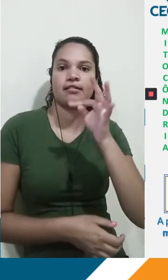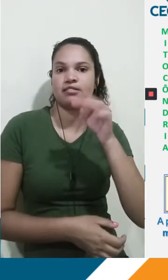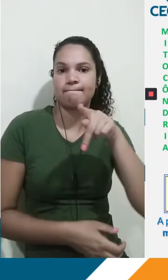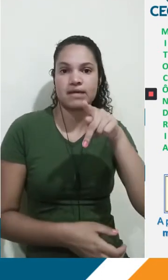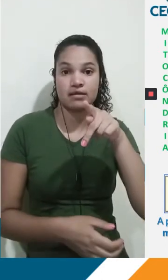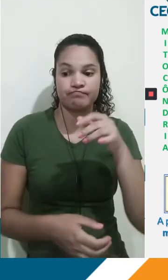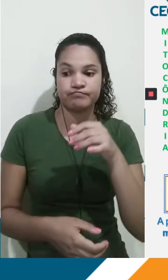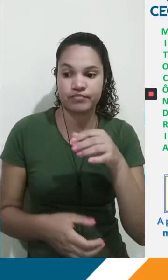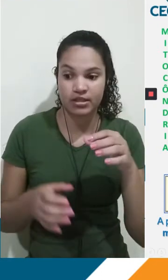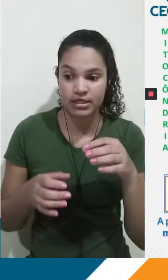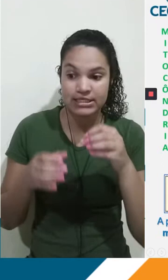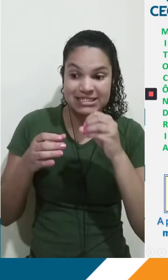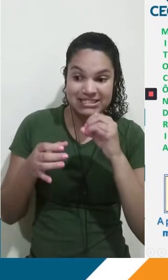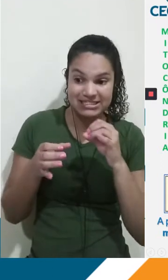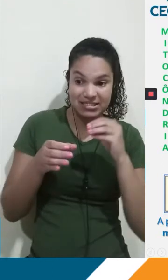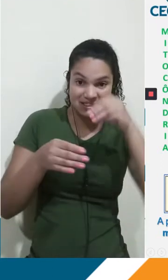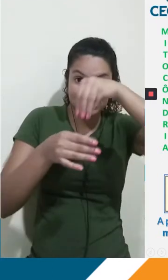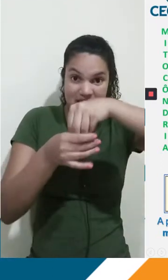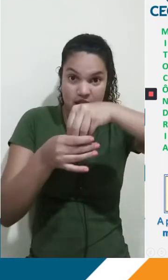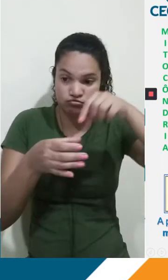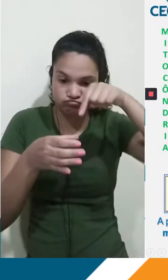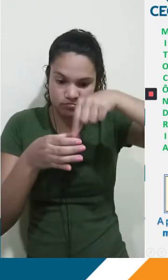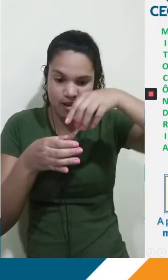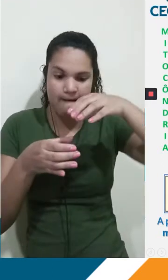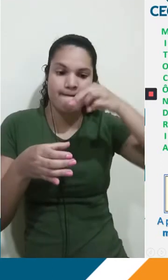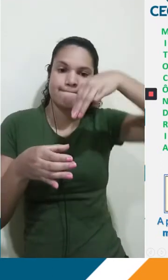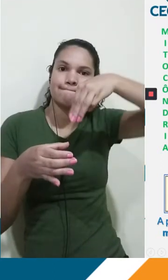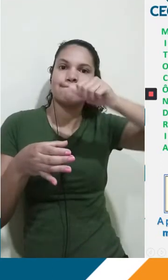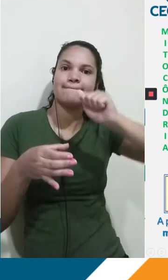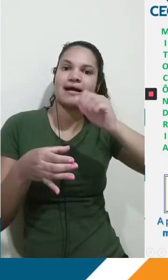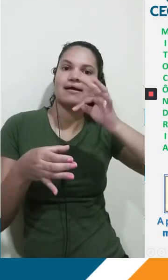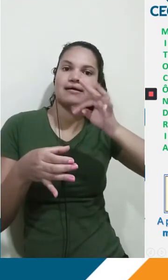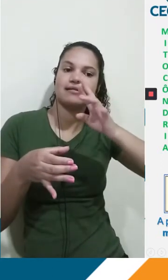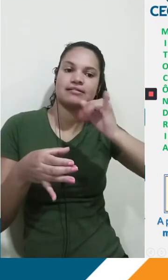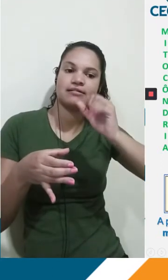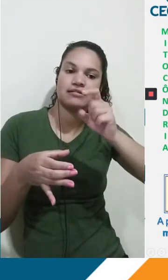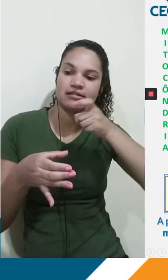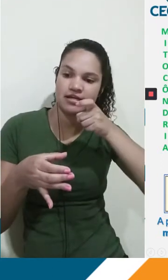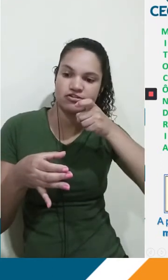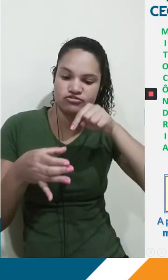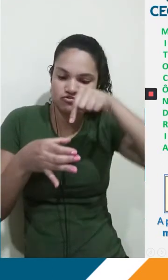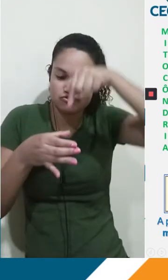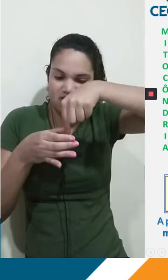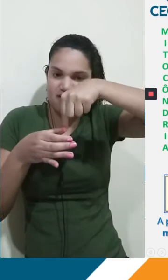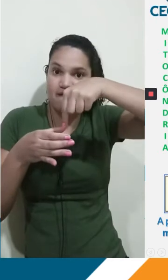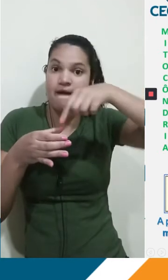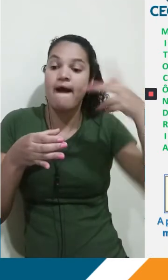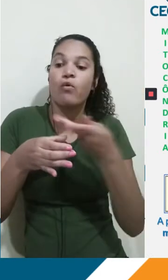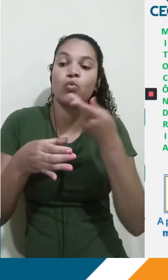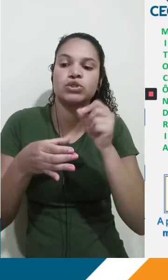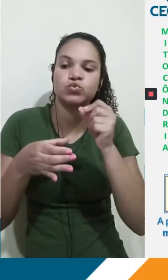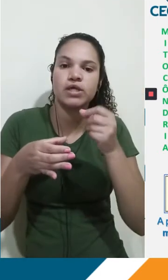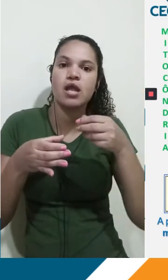mitocondrial, ou seja, na chamada matriz mitocondrial, vai ocorrer a continuação